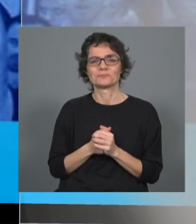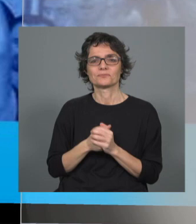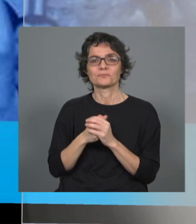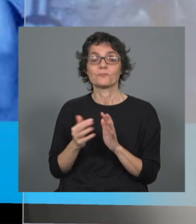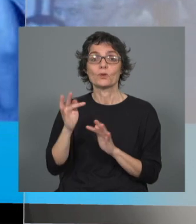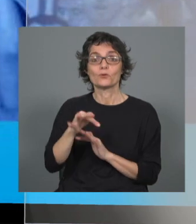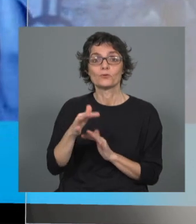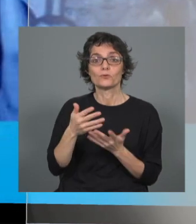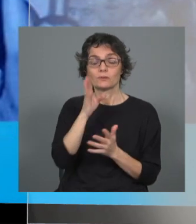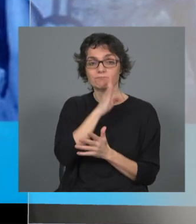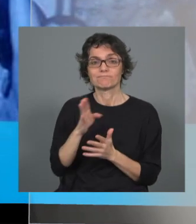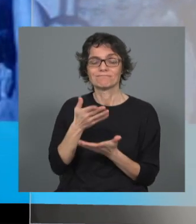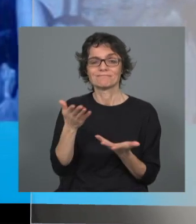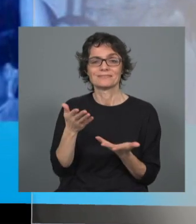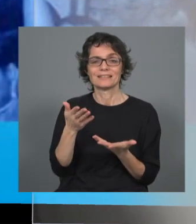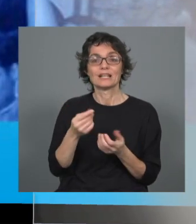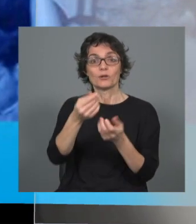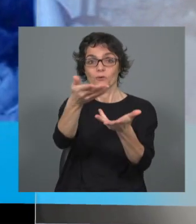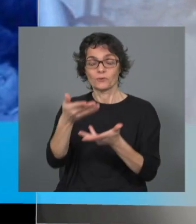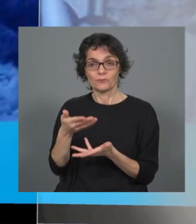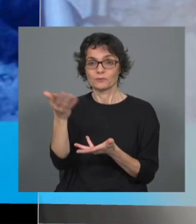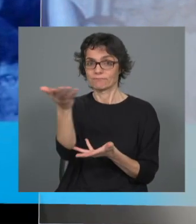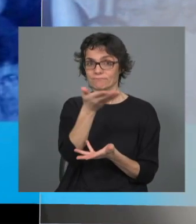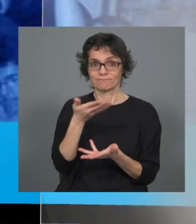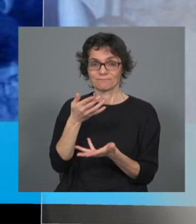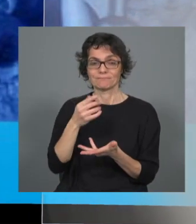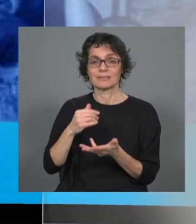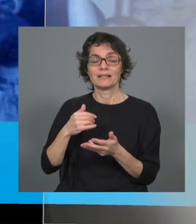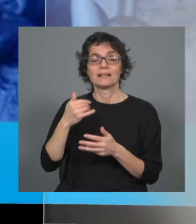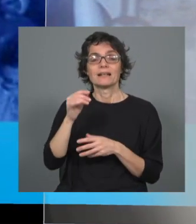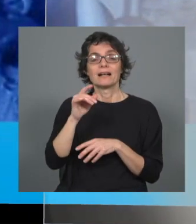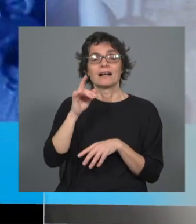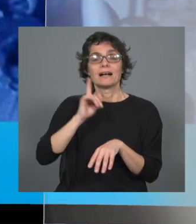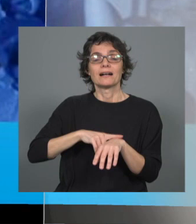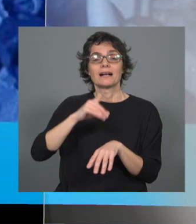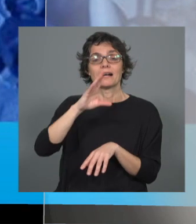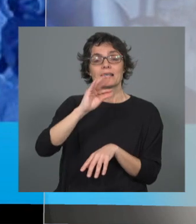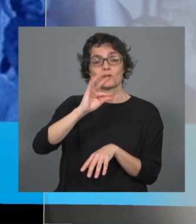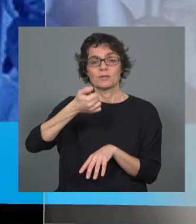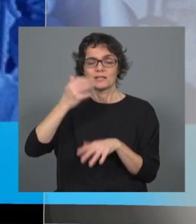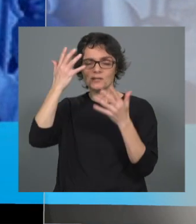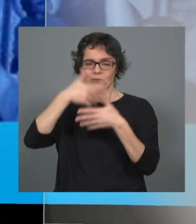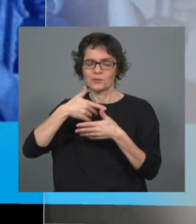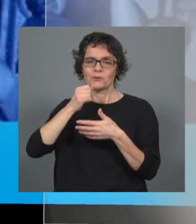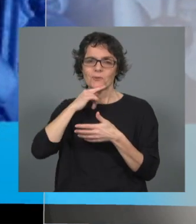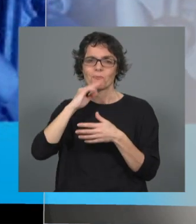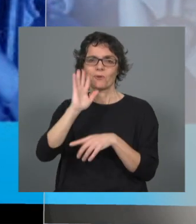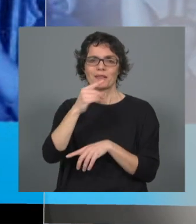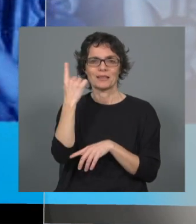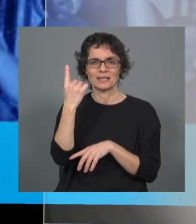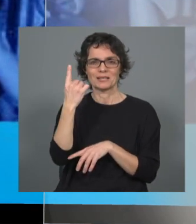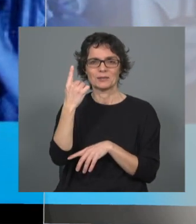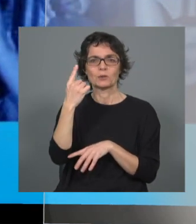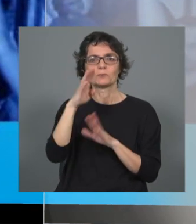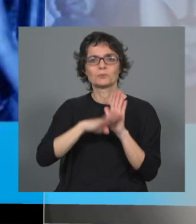é habitual, esse convite a que mais logo, pelas 22h45, se junte ao auditório da Antena 1 para acompanhar